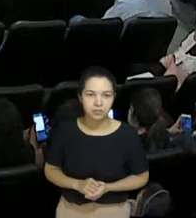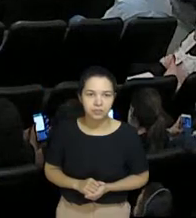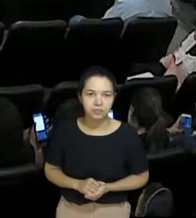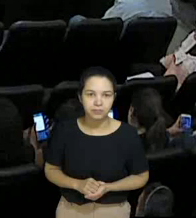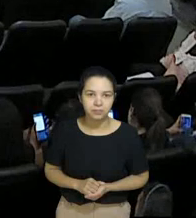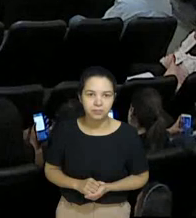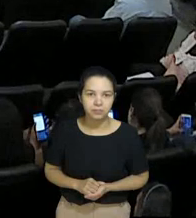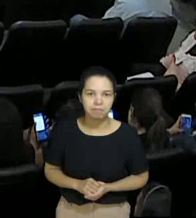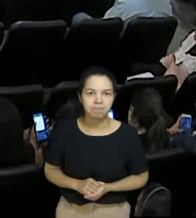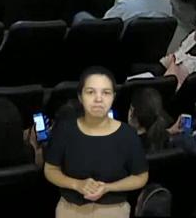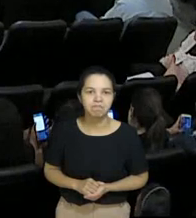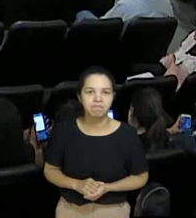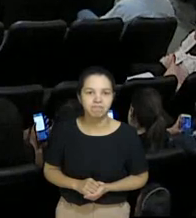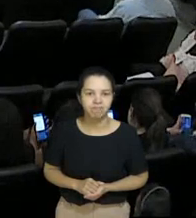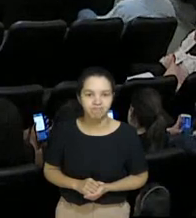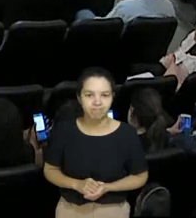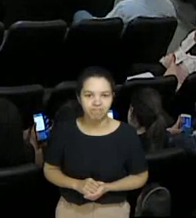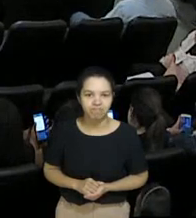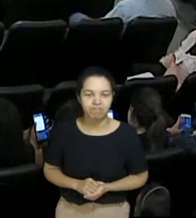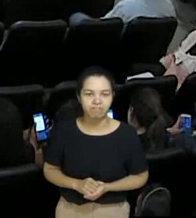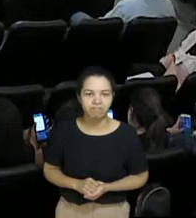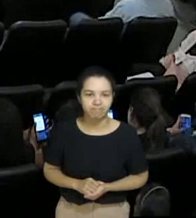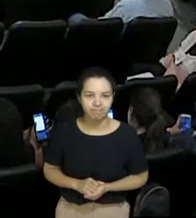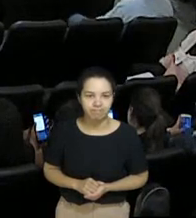Acústica de melhor maneira. Ok?